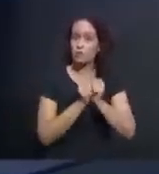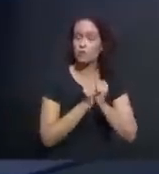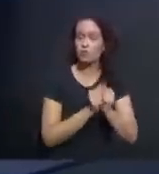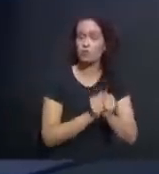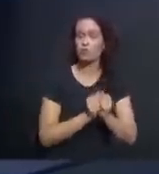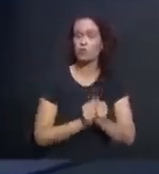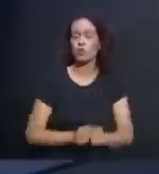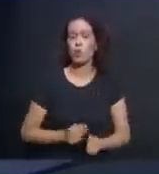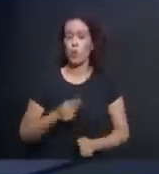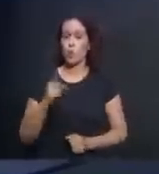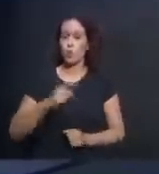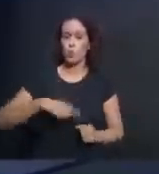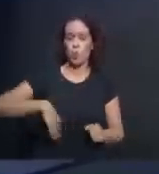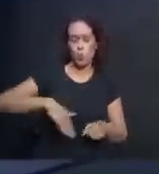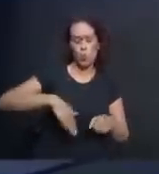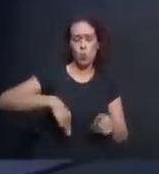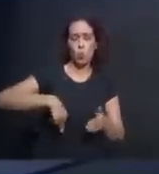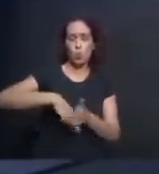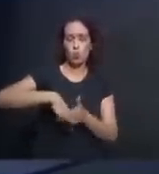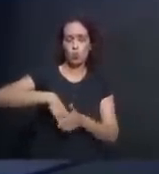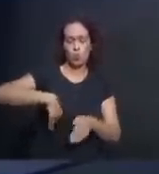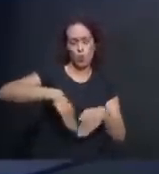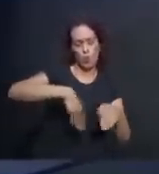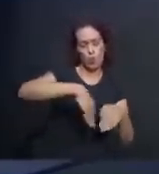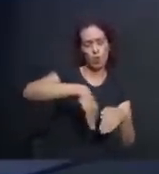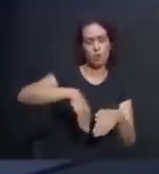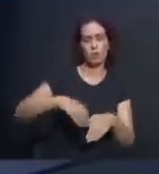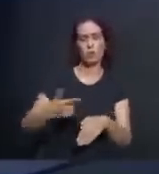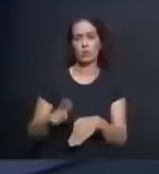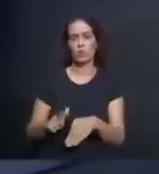outro cabeceia. E no final ganha-se a copa.